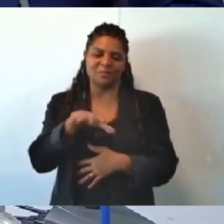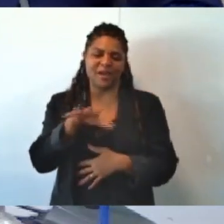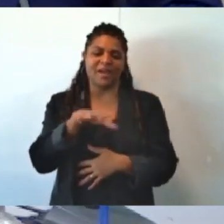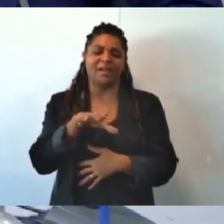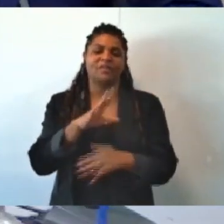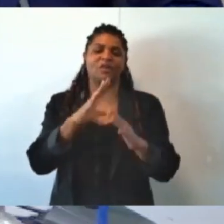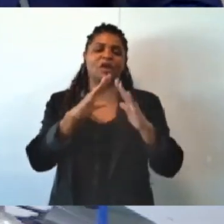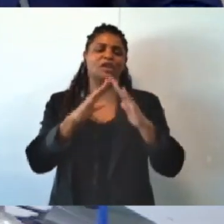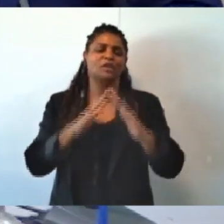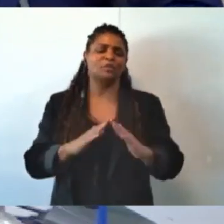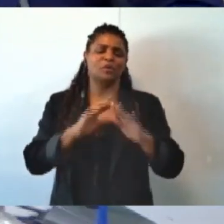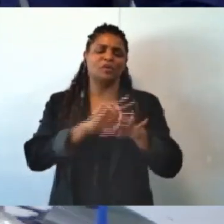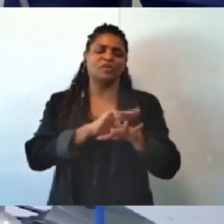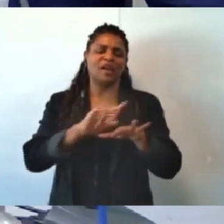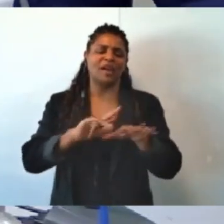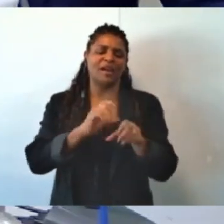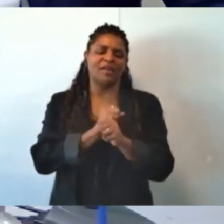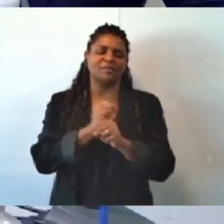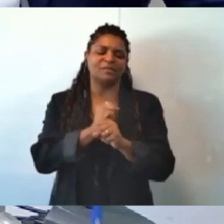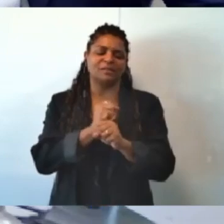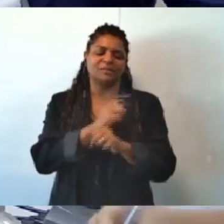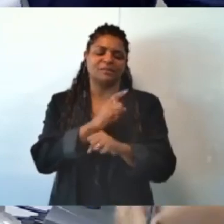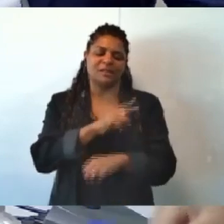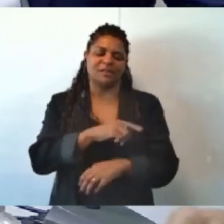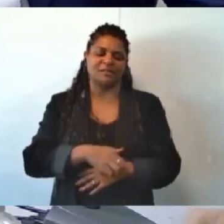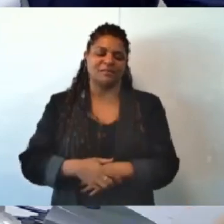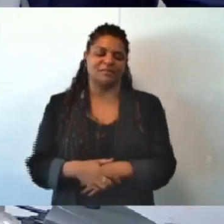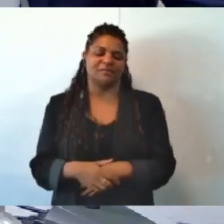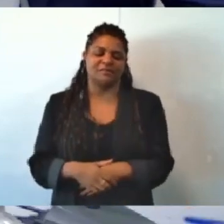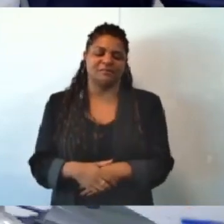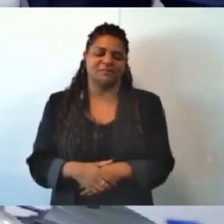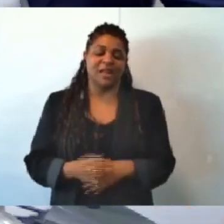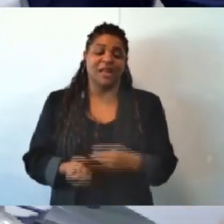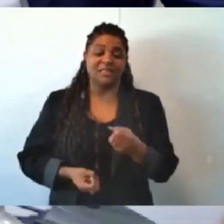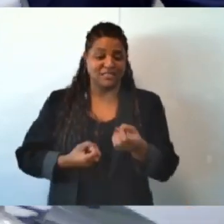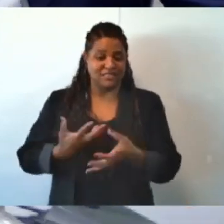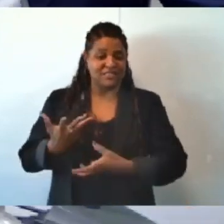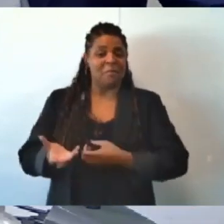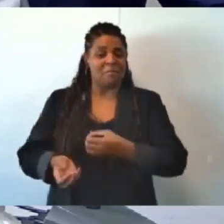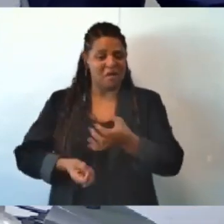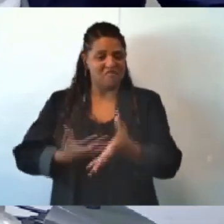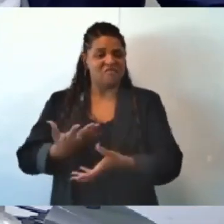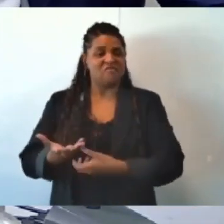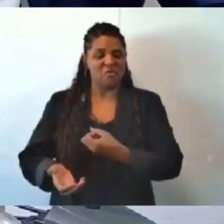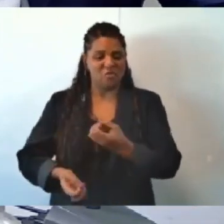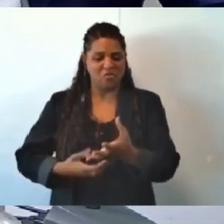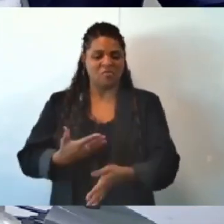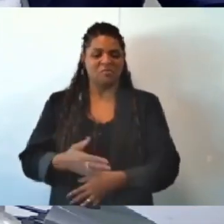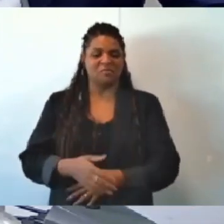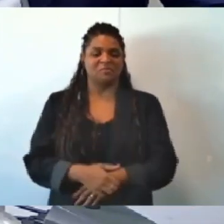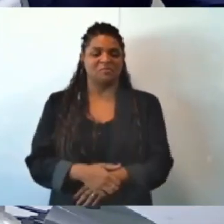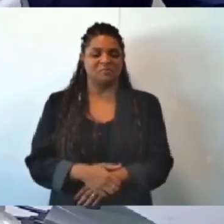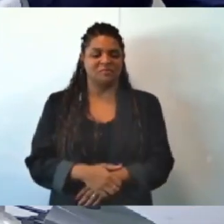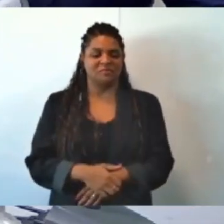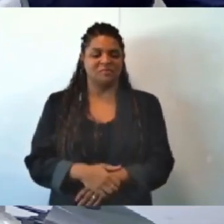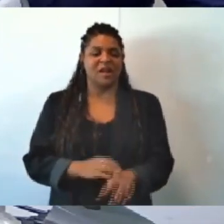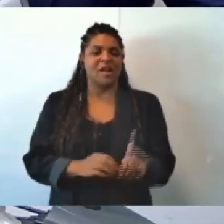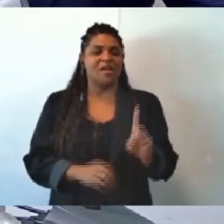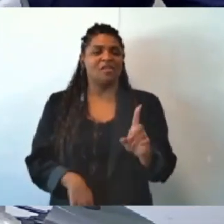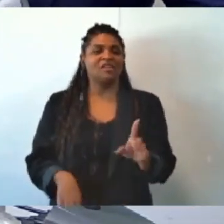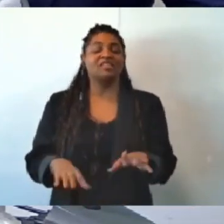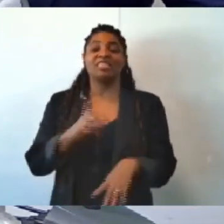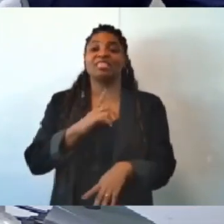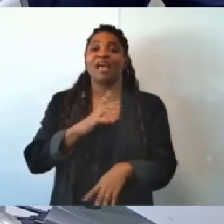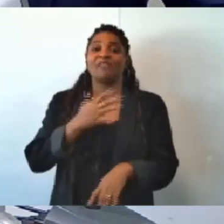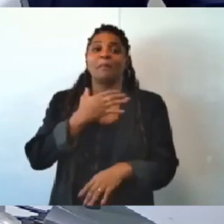lá. Sim, desabafou, né? Desabafou. Estava entalado, sabia? Estava entalado. Ele já colocou muito tudo importante.